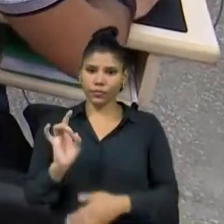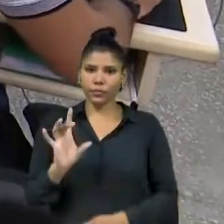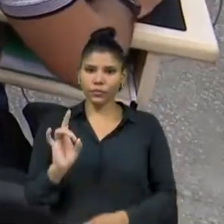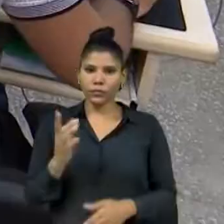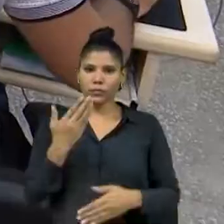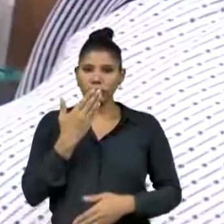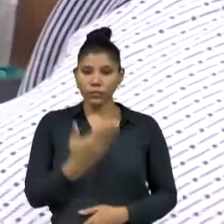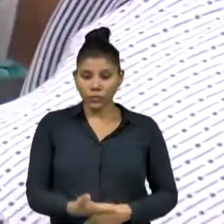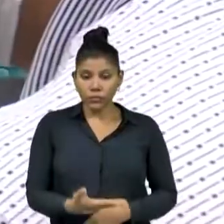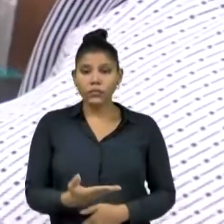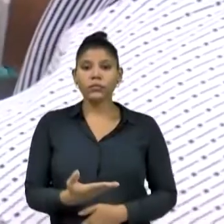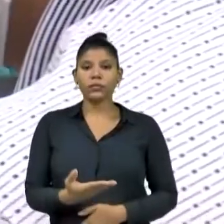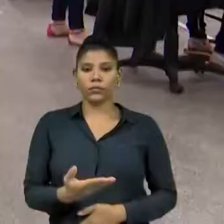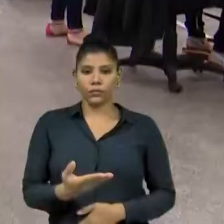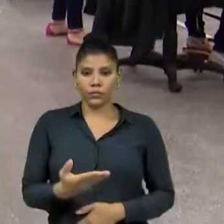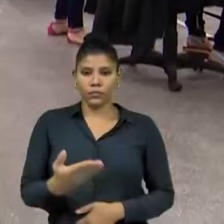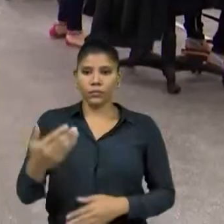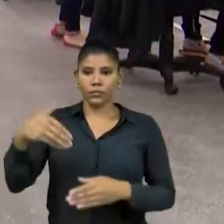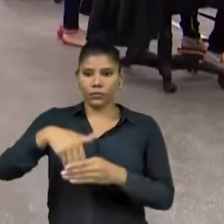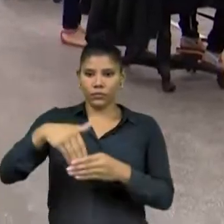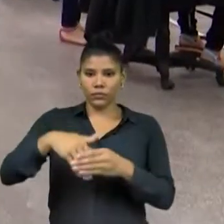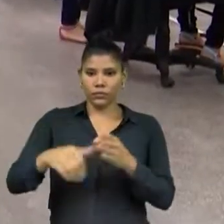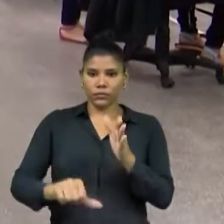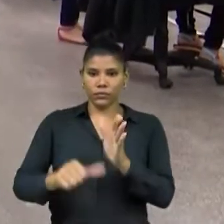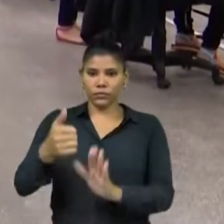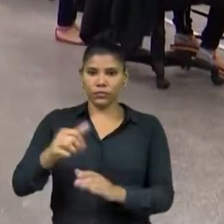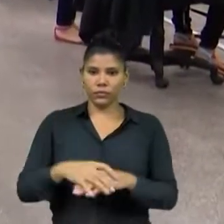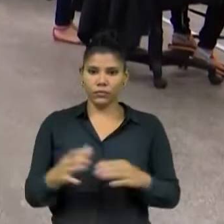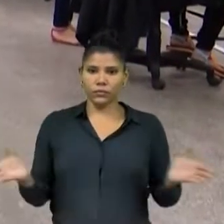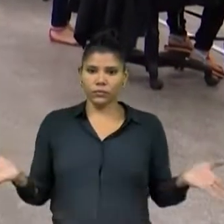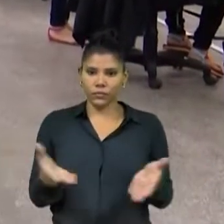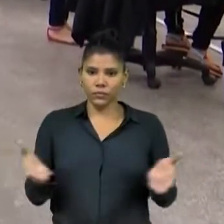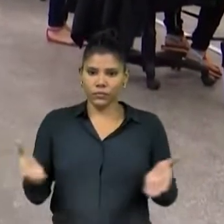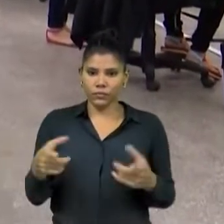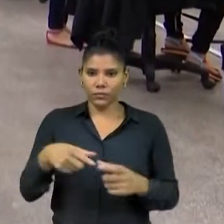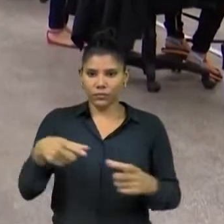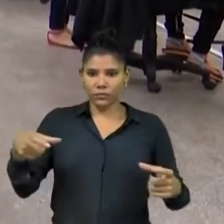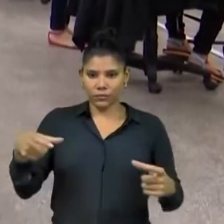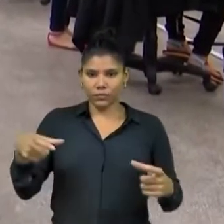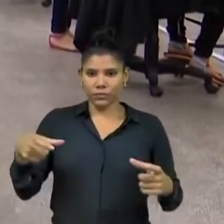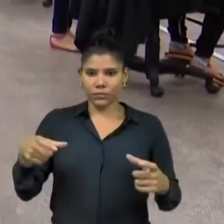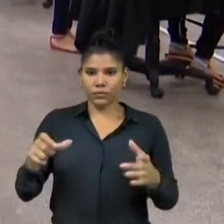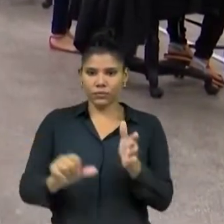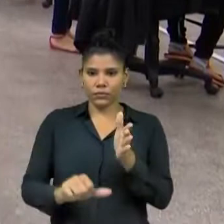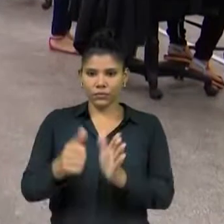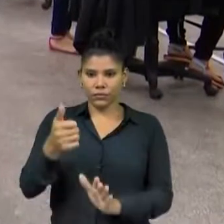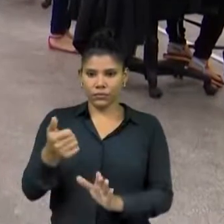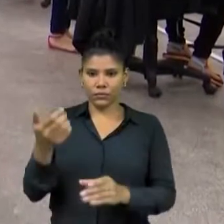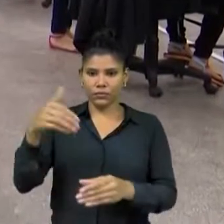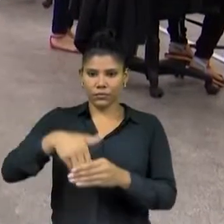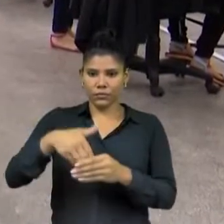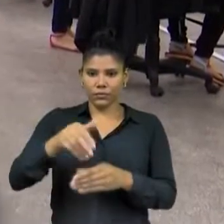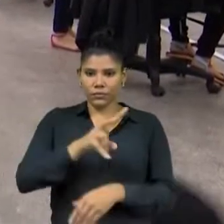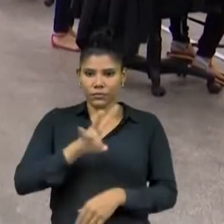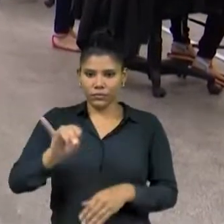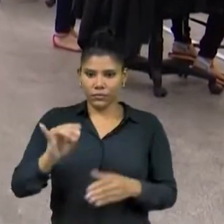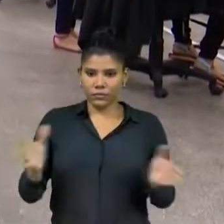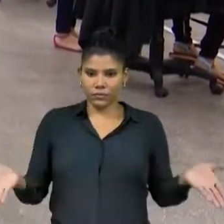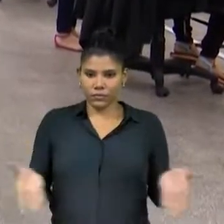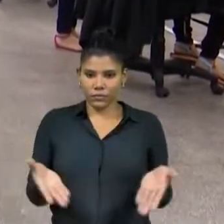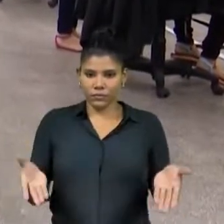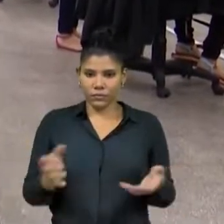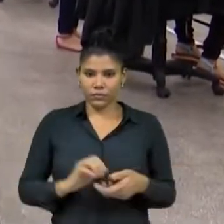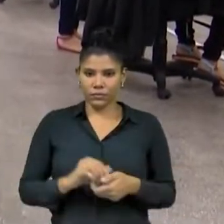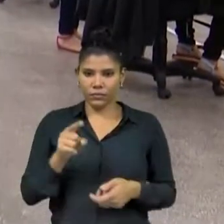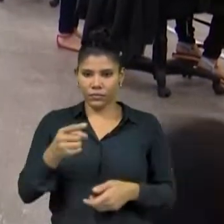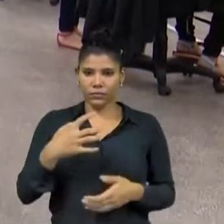eleitor pela primeira vez. Hoje eu vim tirar o meu título, a primeira vez, né, que eu vou votar esse ano. E aí, tá ansiosa